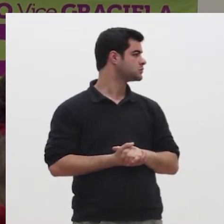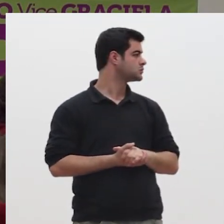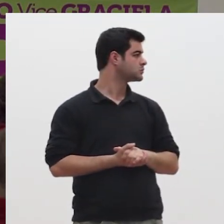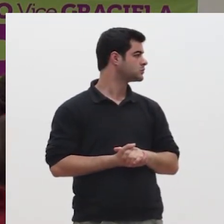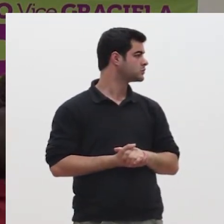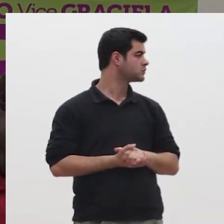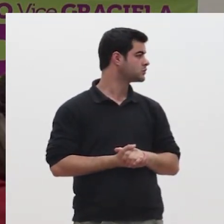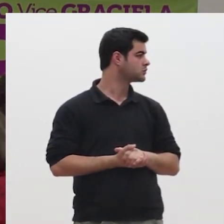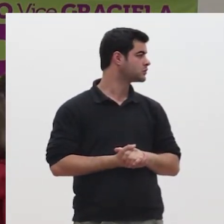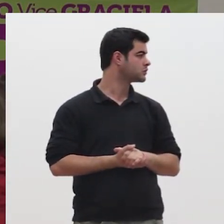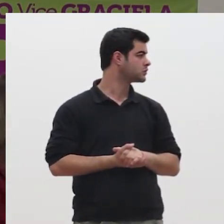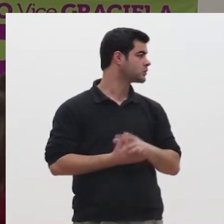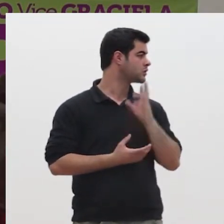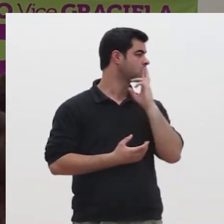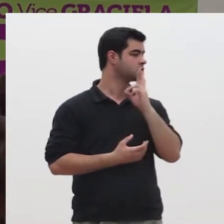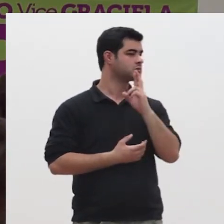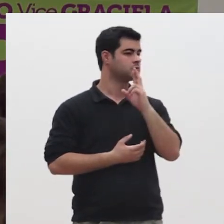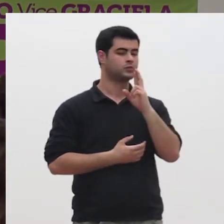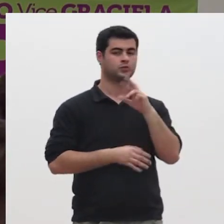Quem responde é a chapa 2.